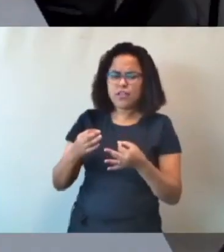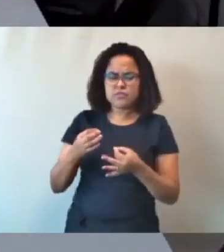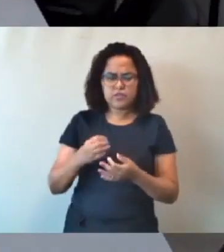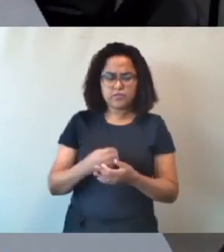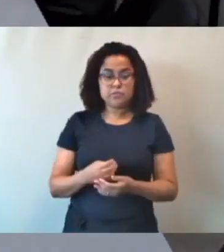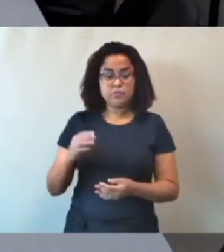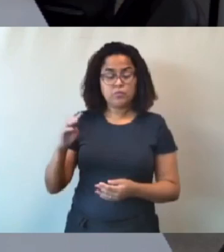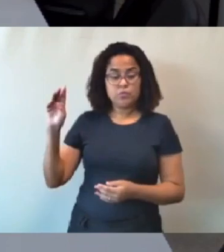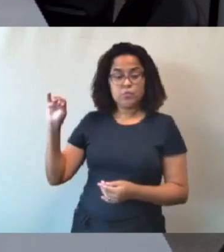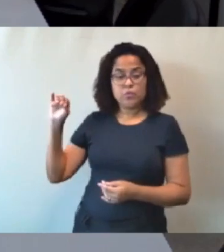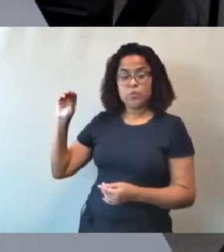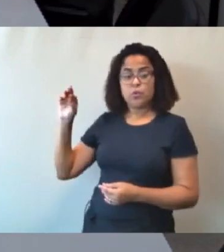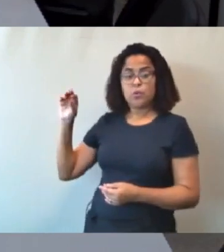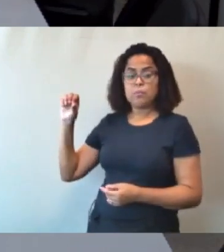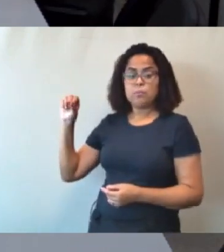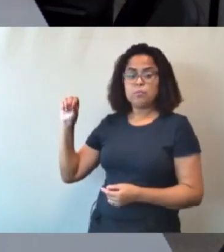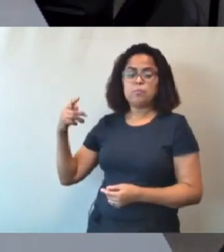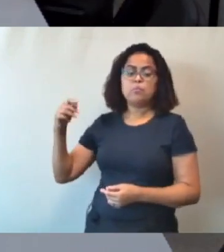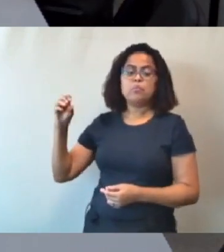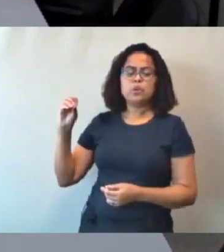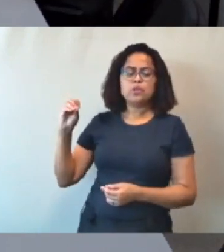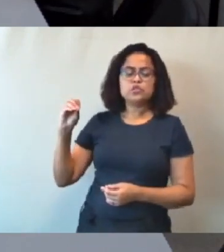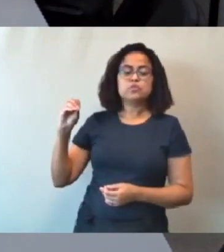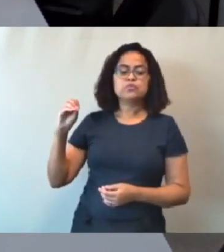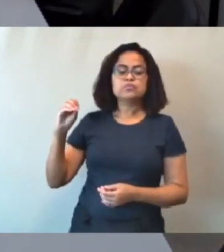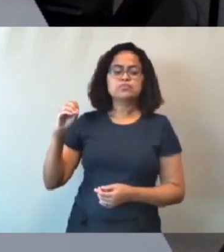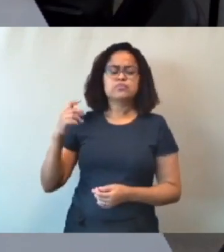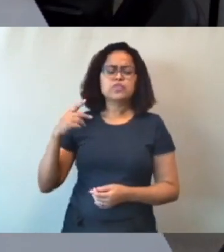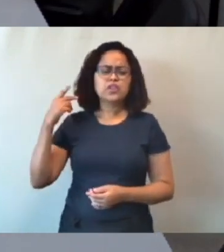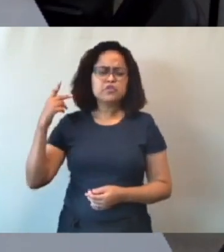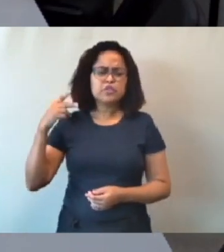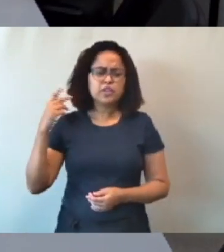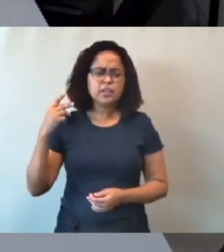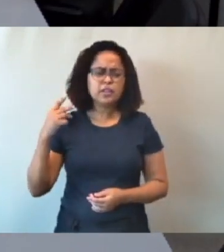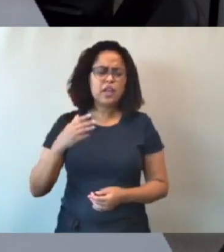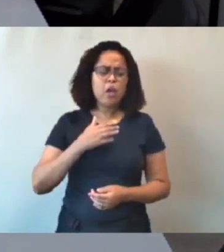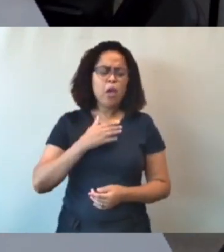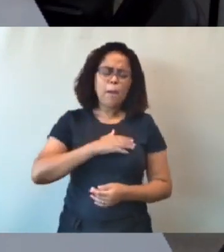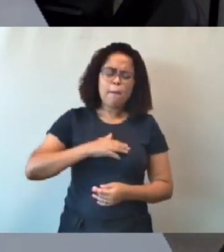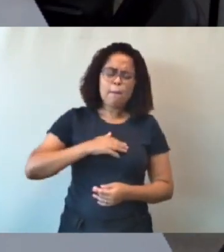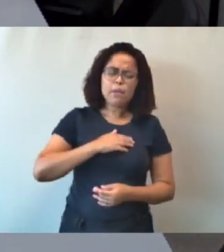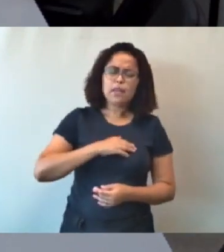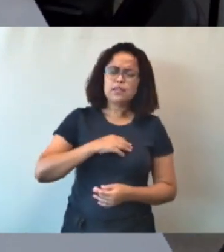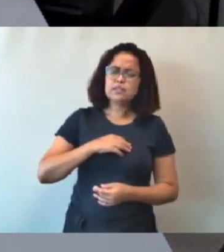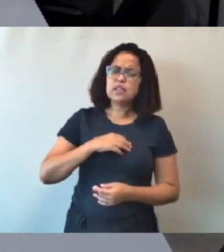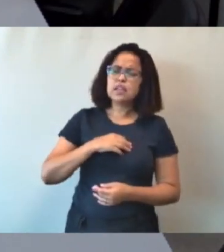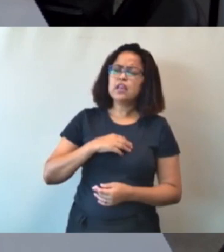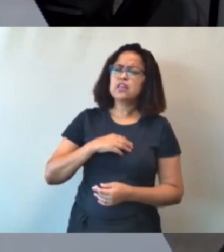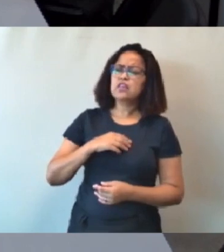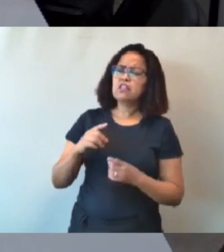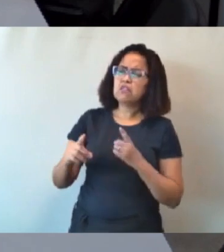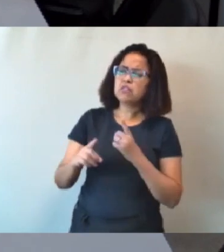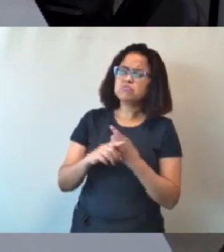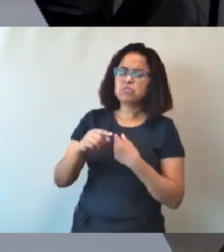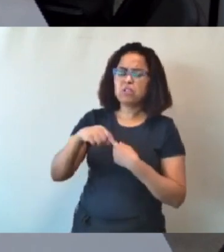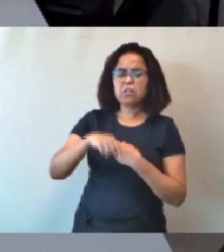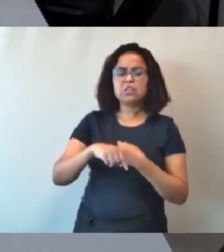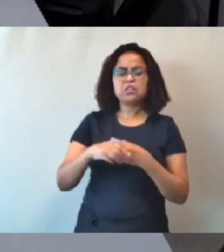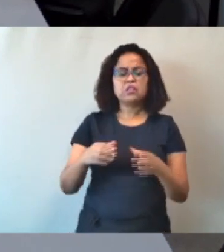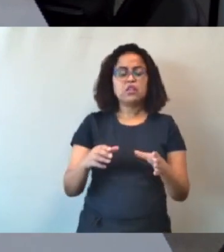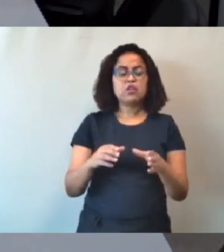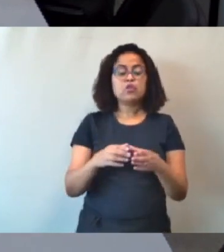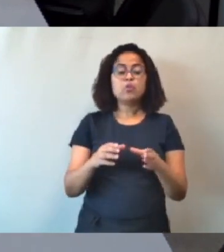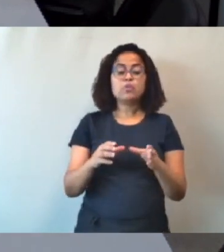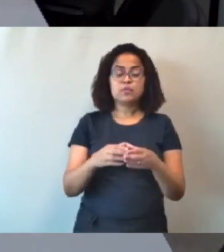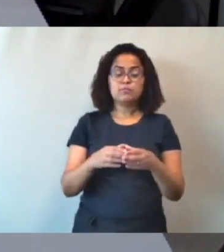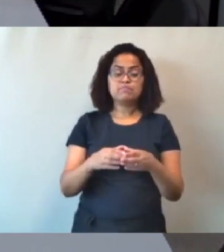Vereador Reinaldo, prazer revê-lo aqui, nossa comissão. Quero parabenizá-lo por essa iniciativa